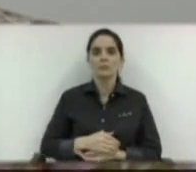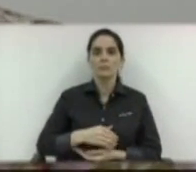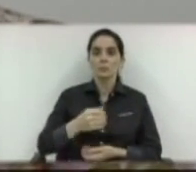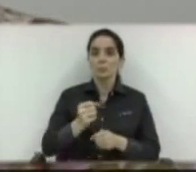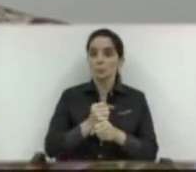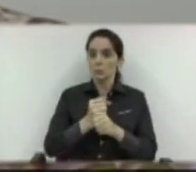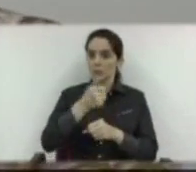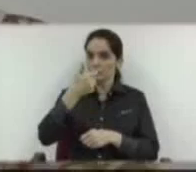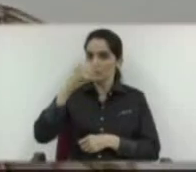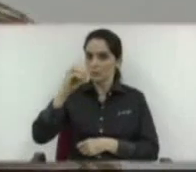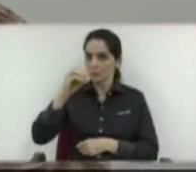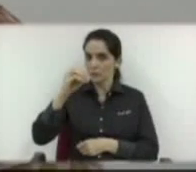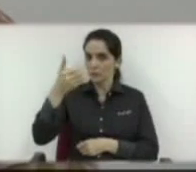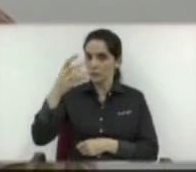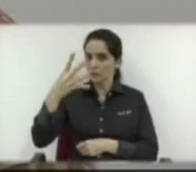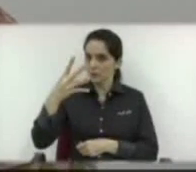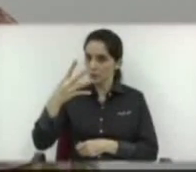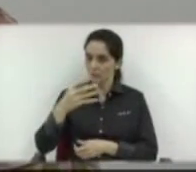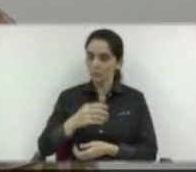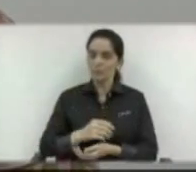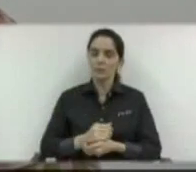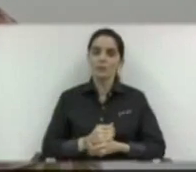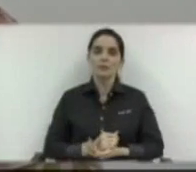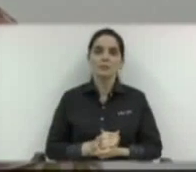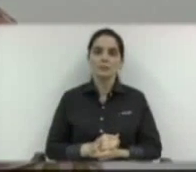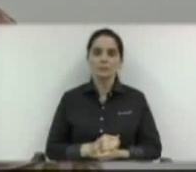nós recebemos